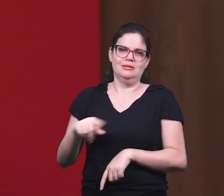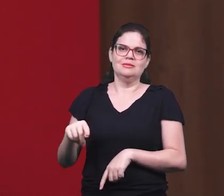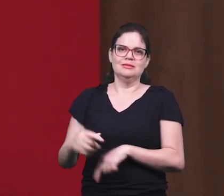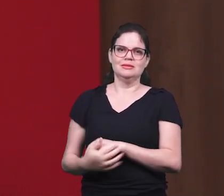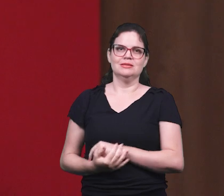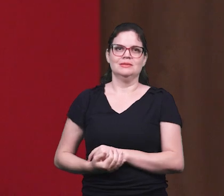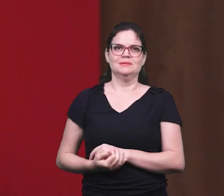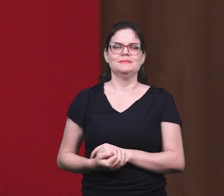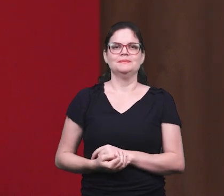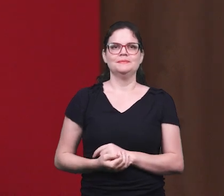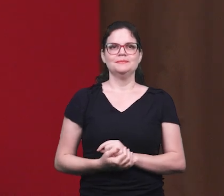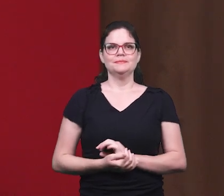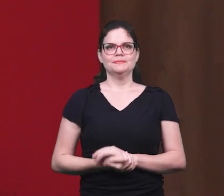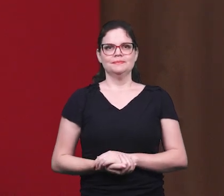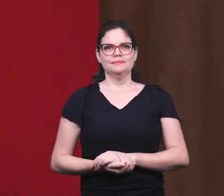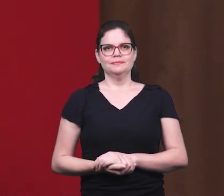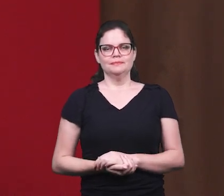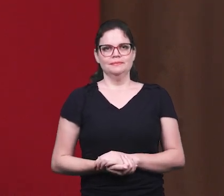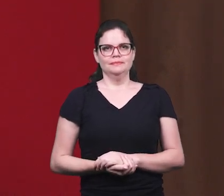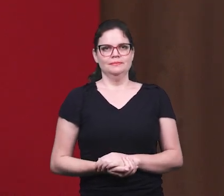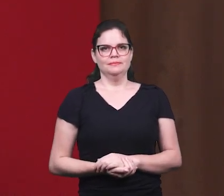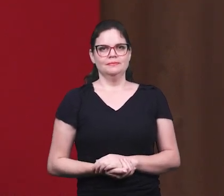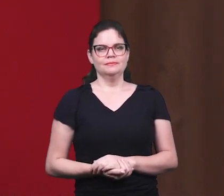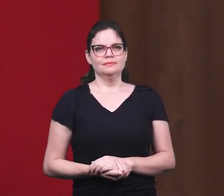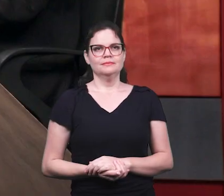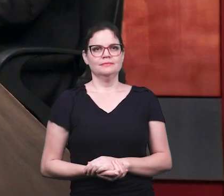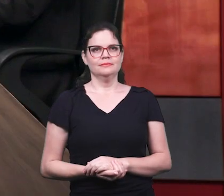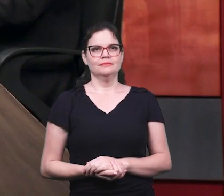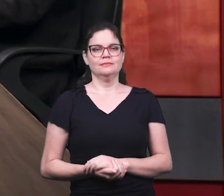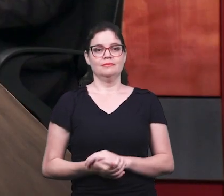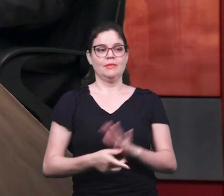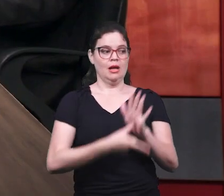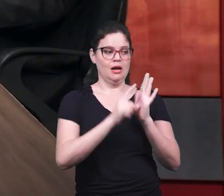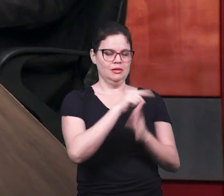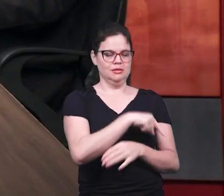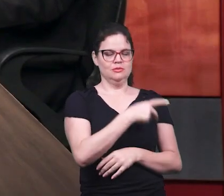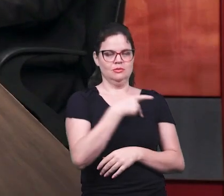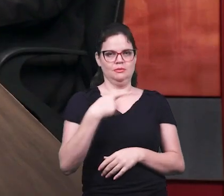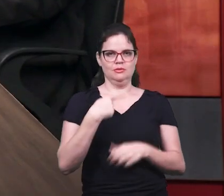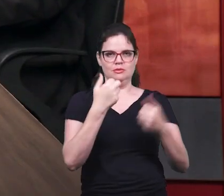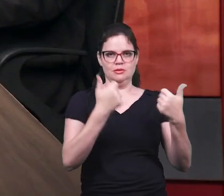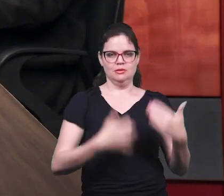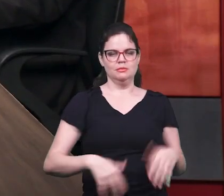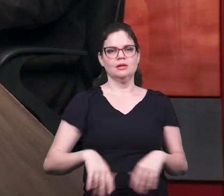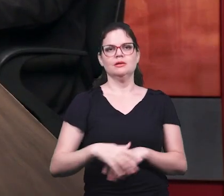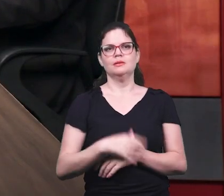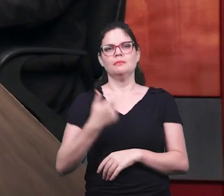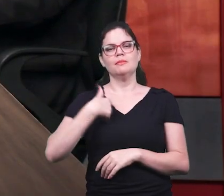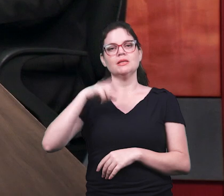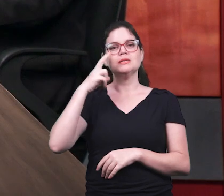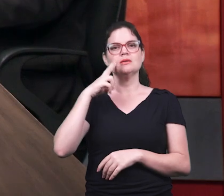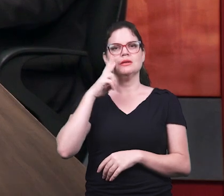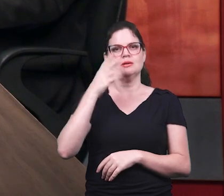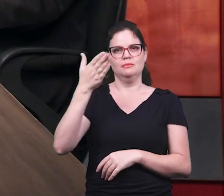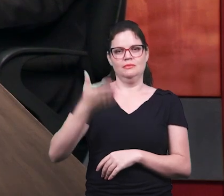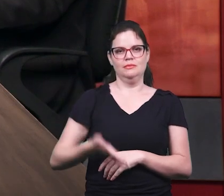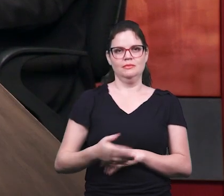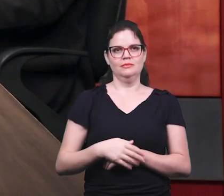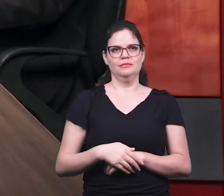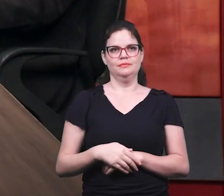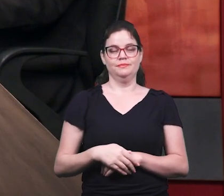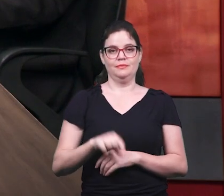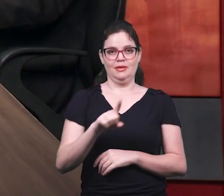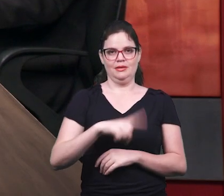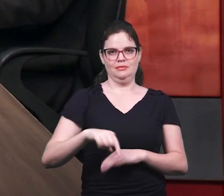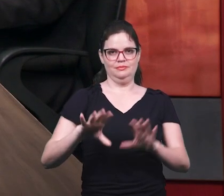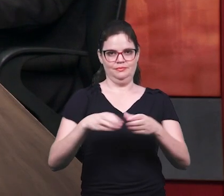aqueles atos da Inquisição, né? Agora é interessante, antes de Douglas falar, lembrar de Valdo, lembrei da história de Valdo, que